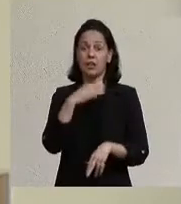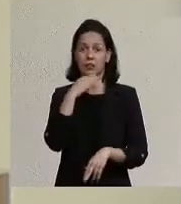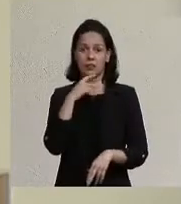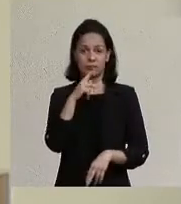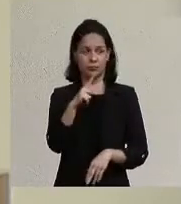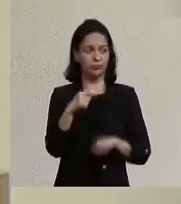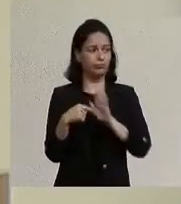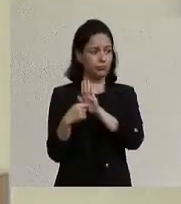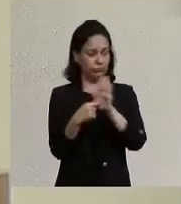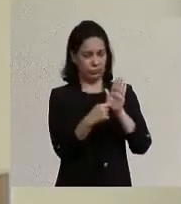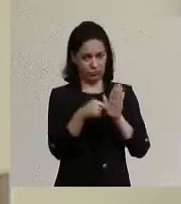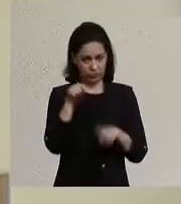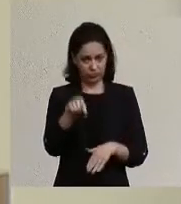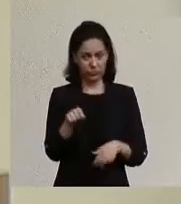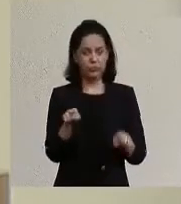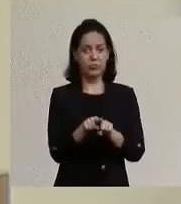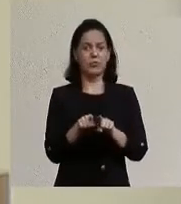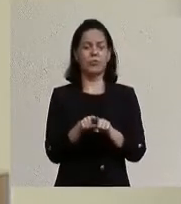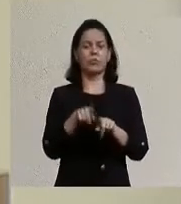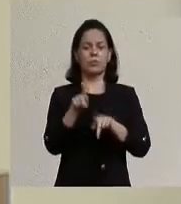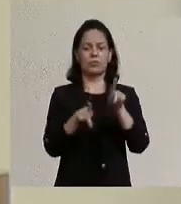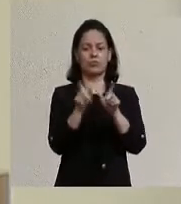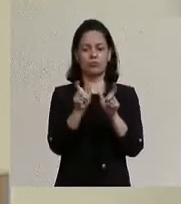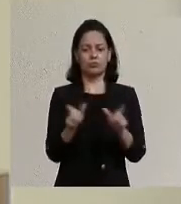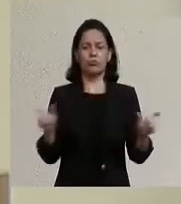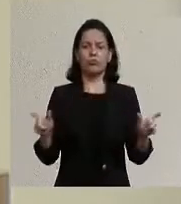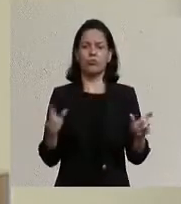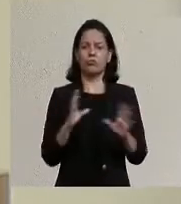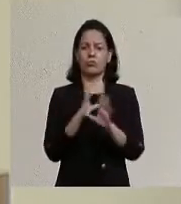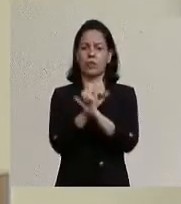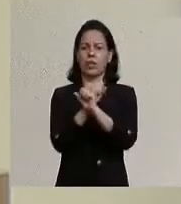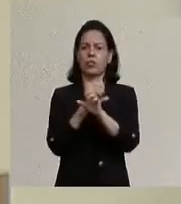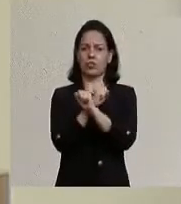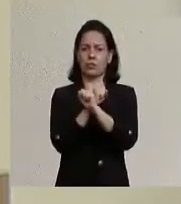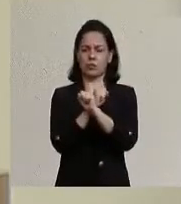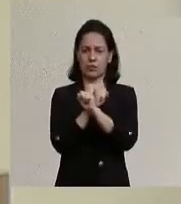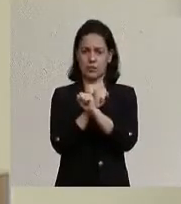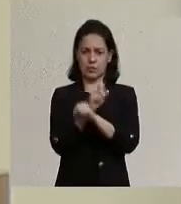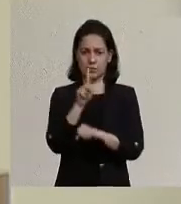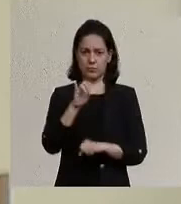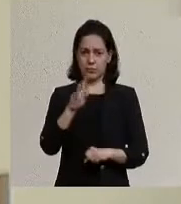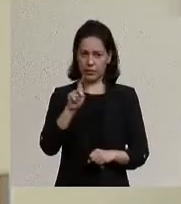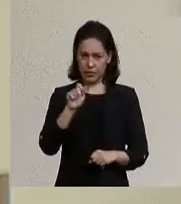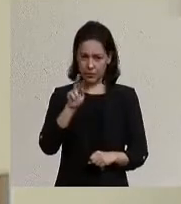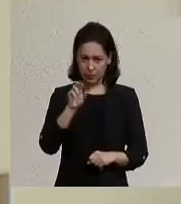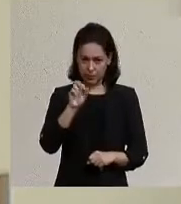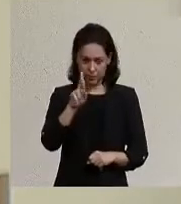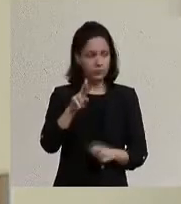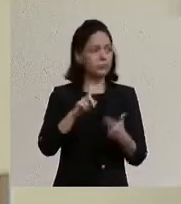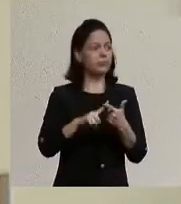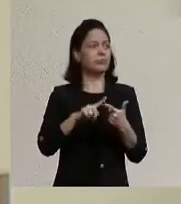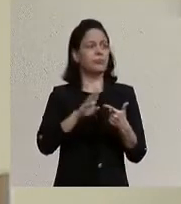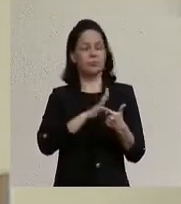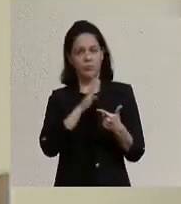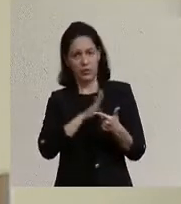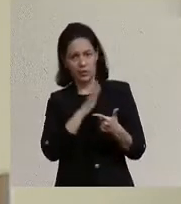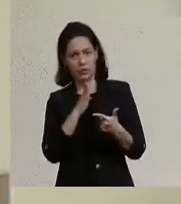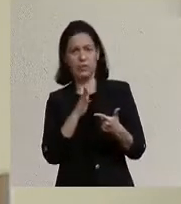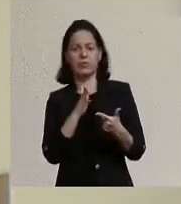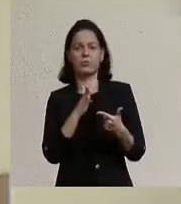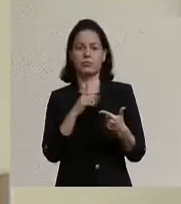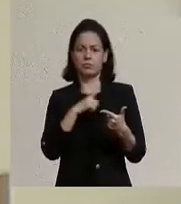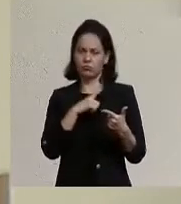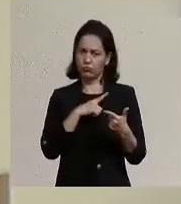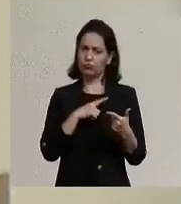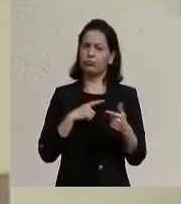quero agradecer a população também de Cajamar Pirapora Barueri Araçariguama enfim